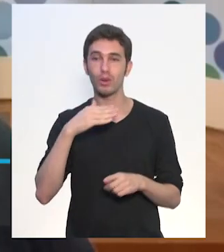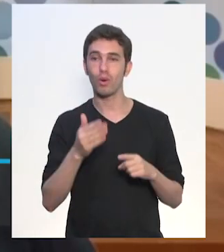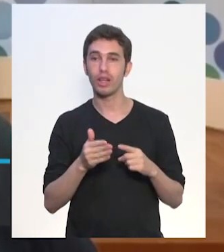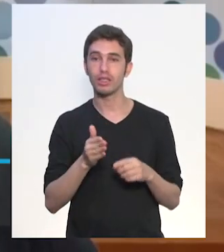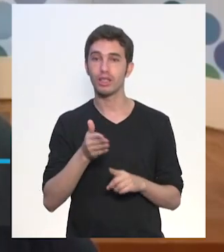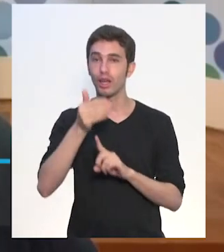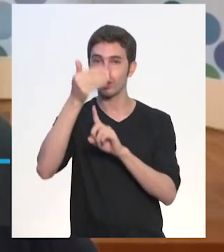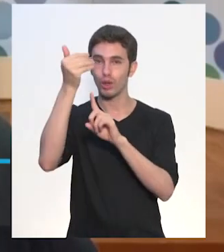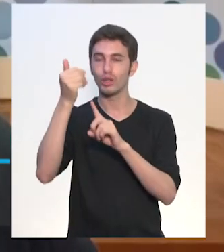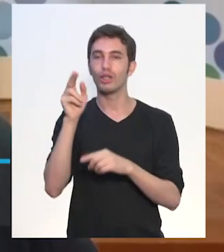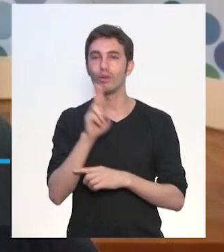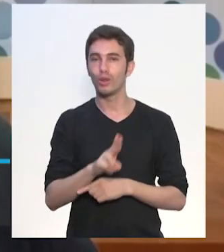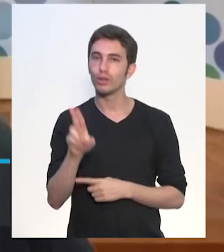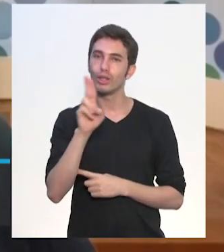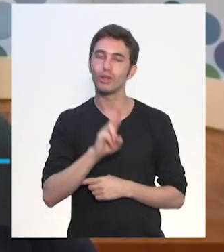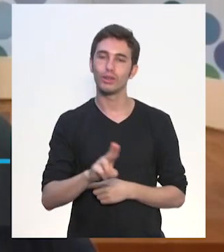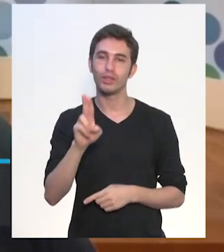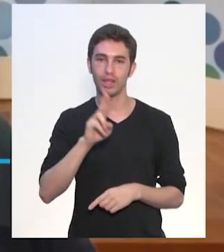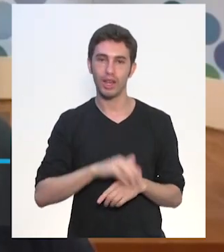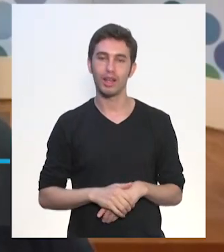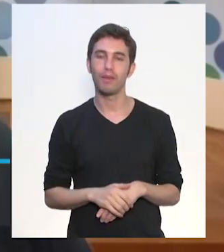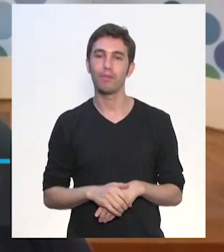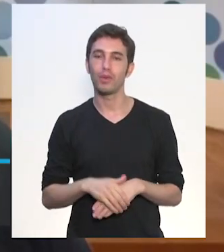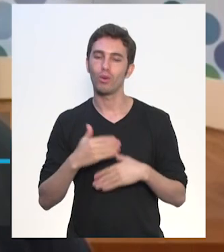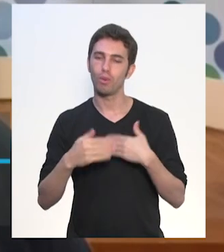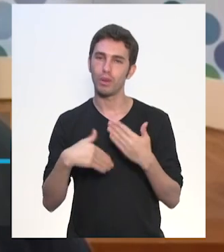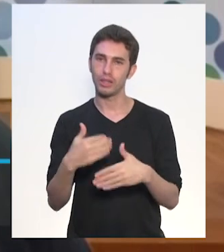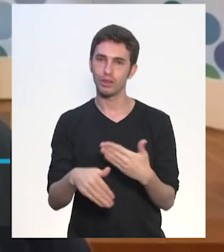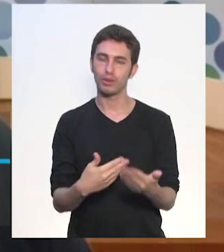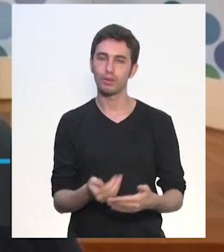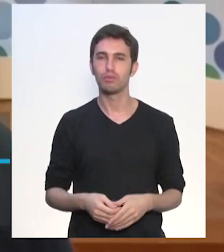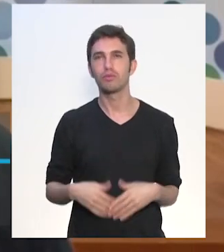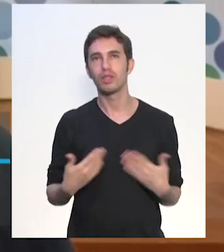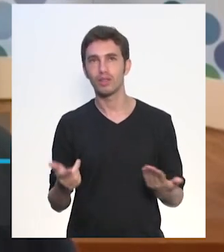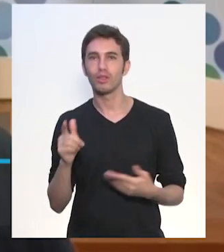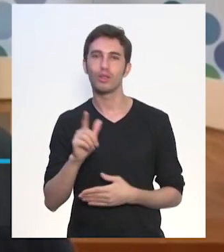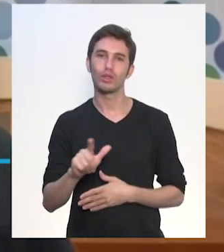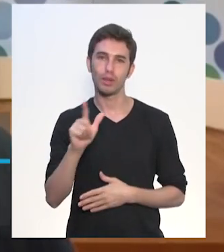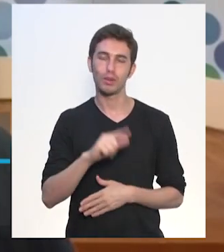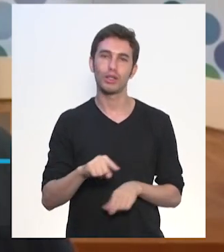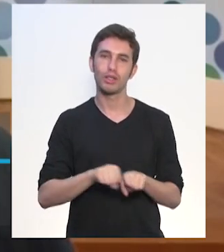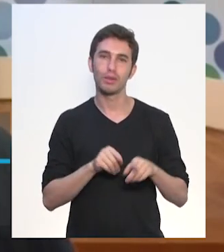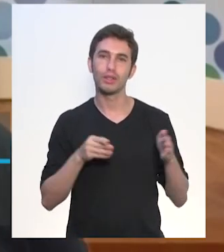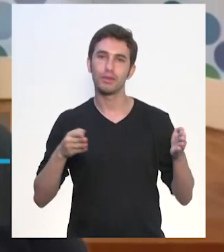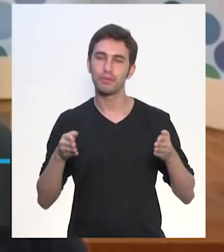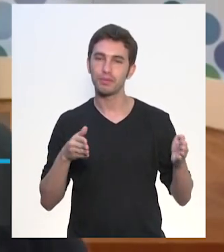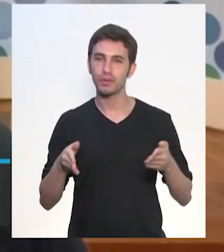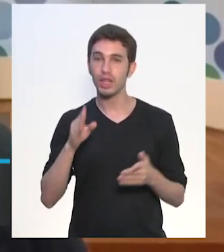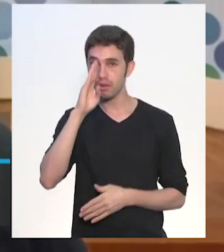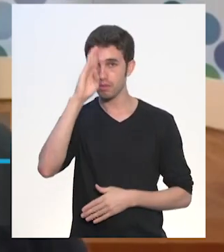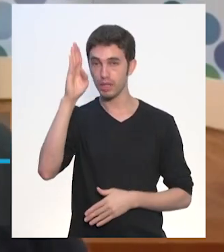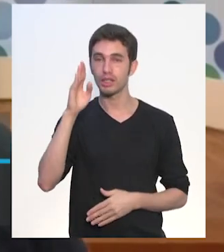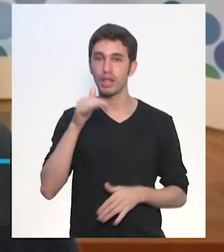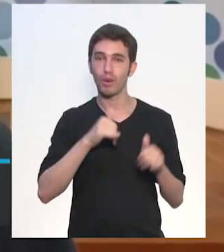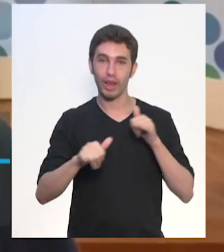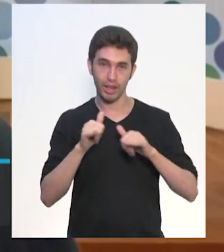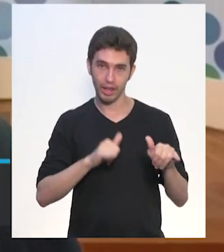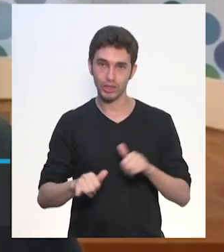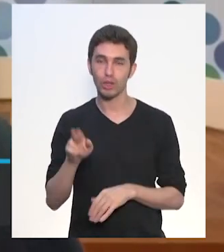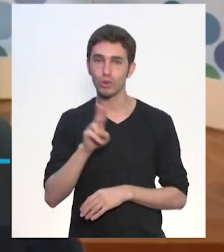foram sendo utilizadas aí com o passar do tempo, né? E, logicamente, né, nesse período, a principal fonte de